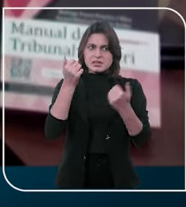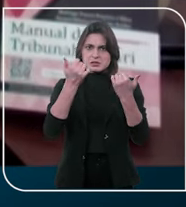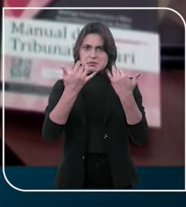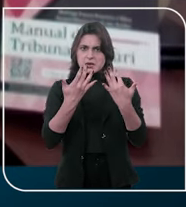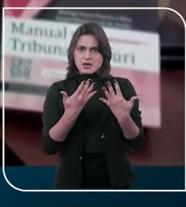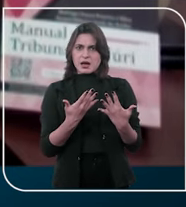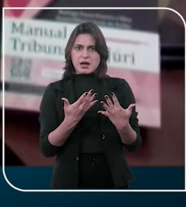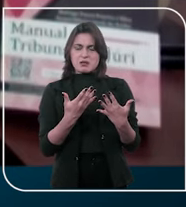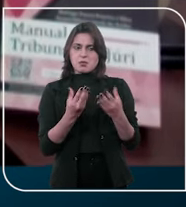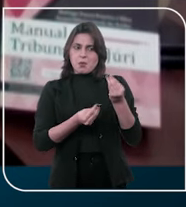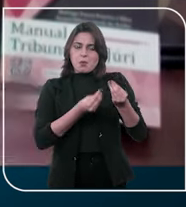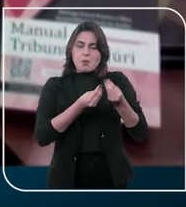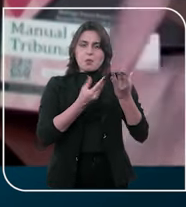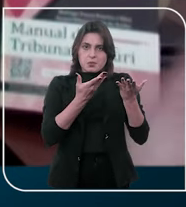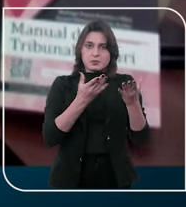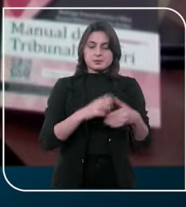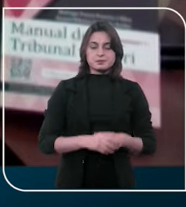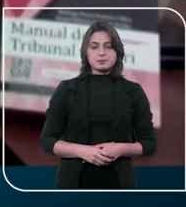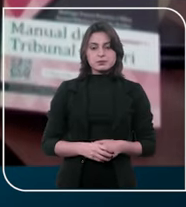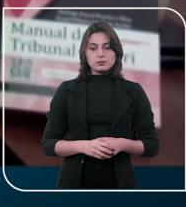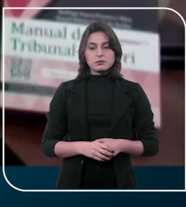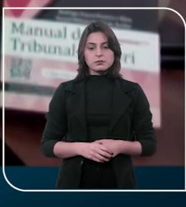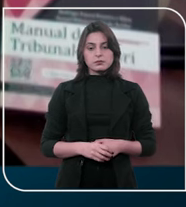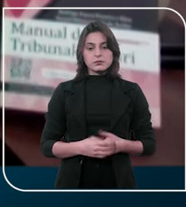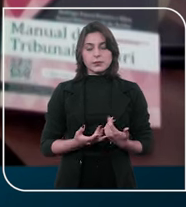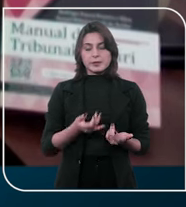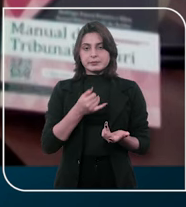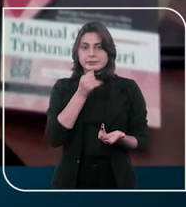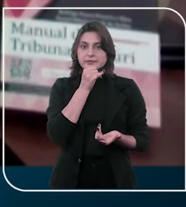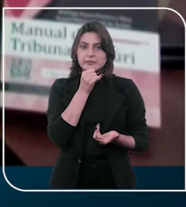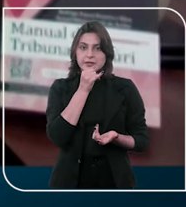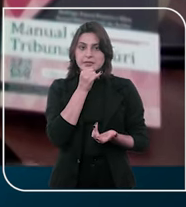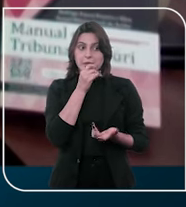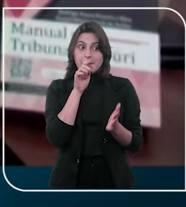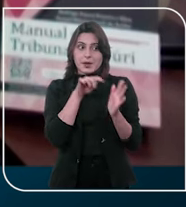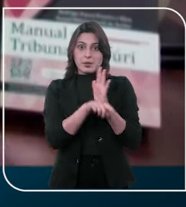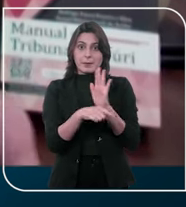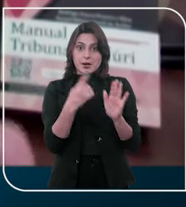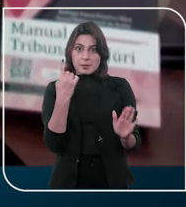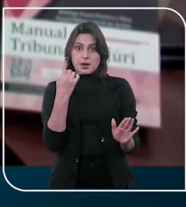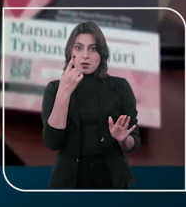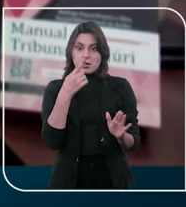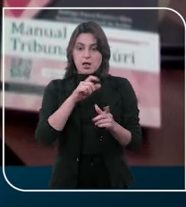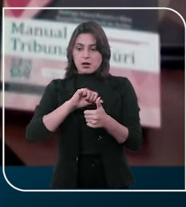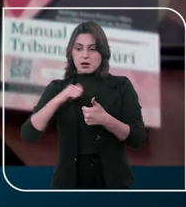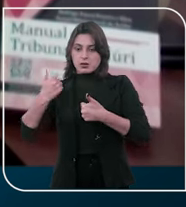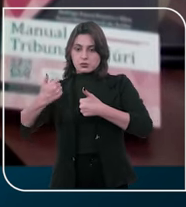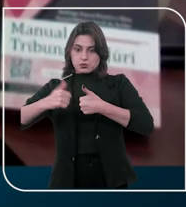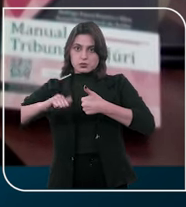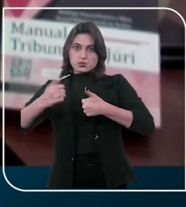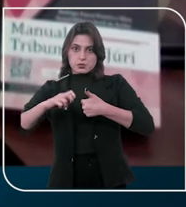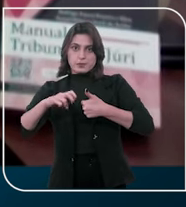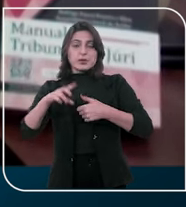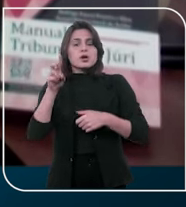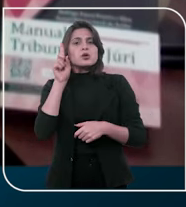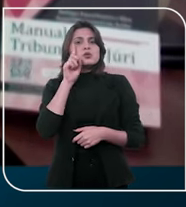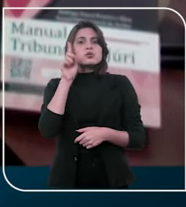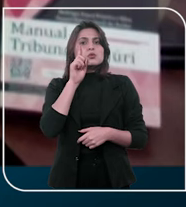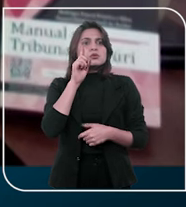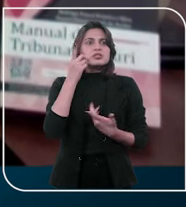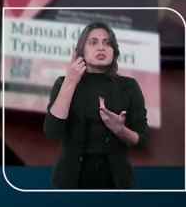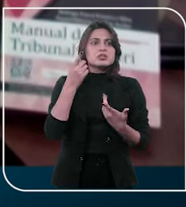gente exemplificar, vai ser perguntado primeiro para os jurados. No dia tal, na rua tal, fulano de tal